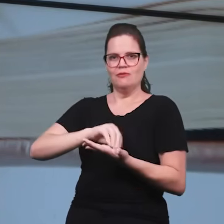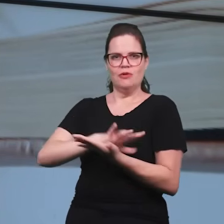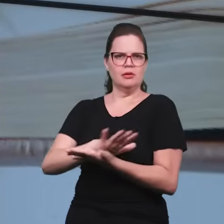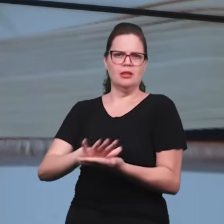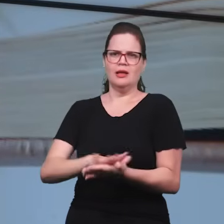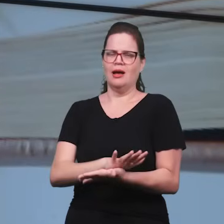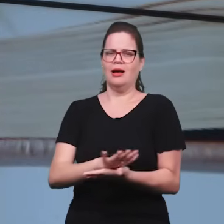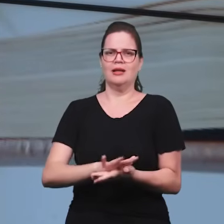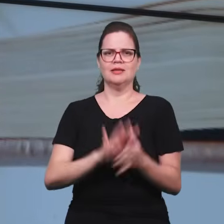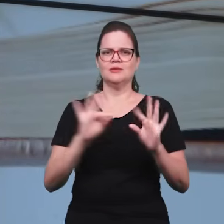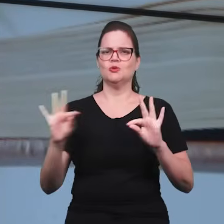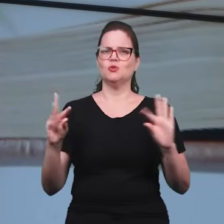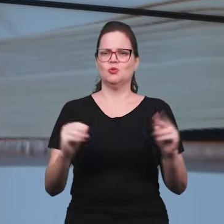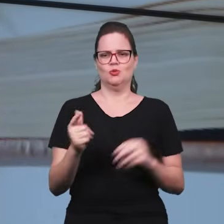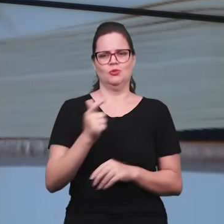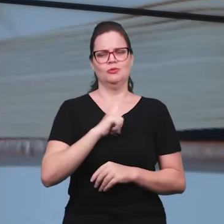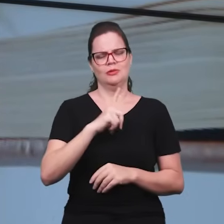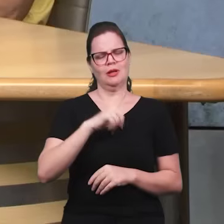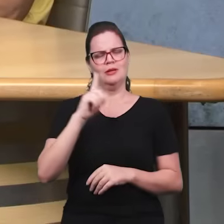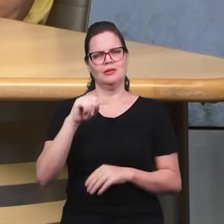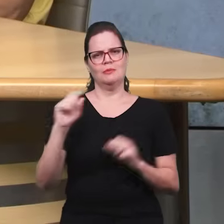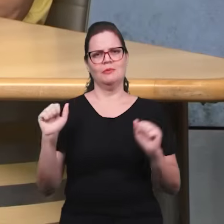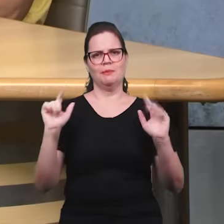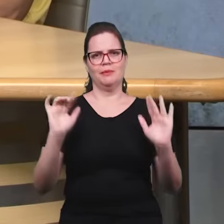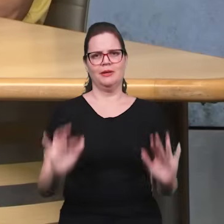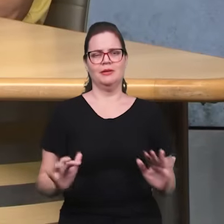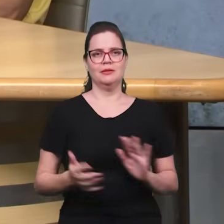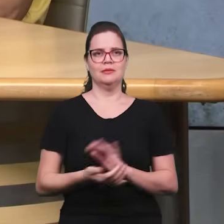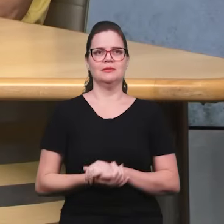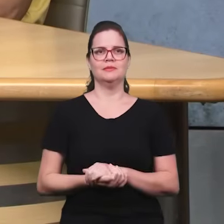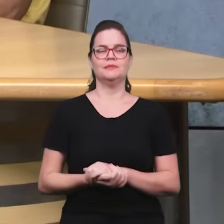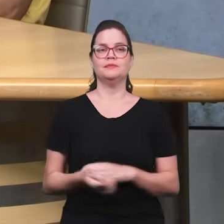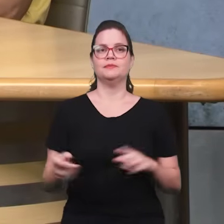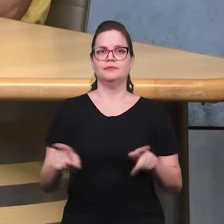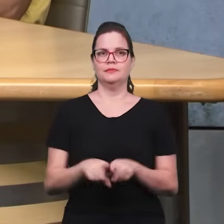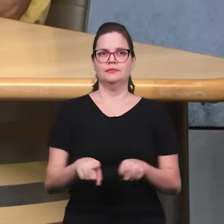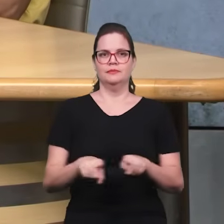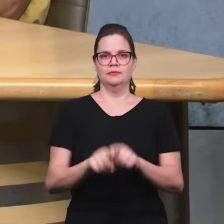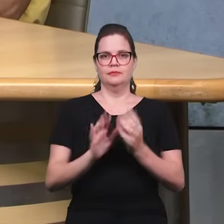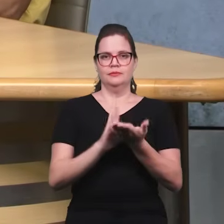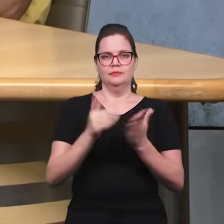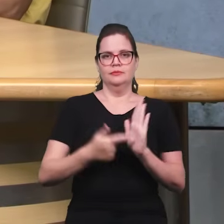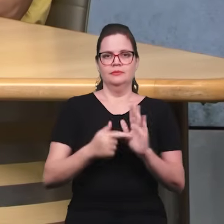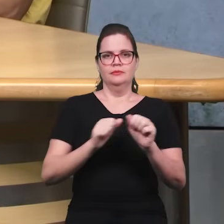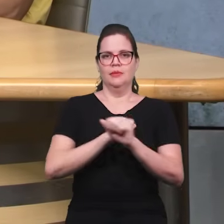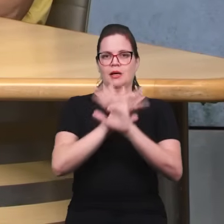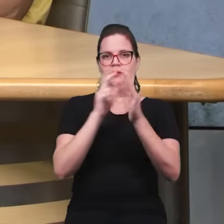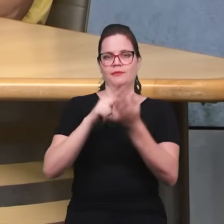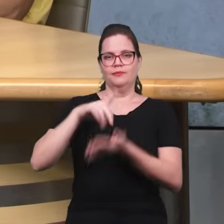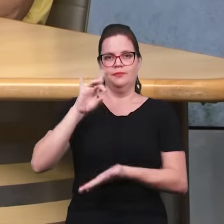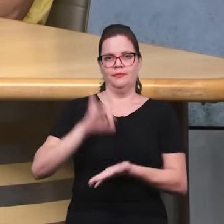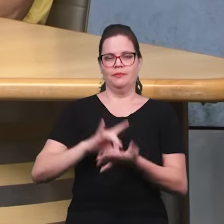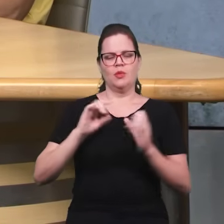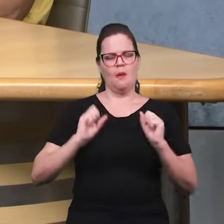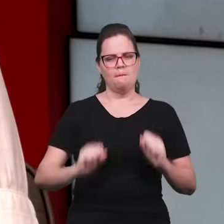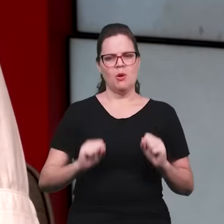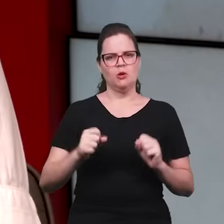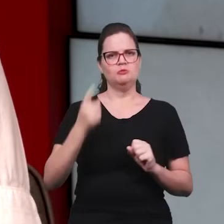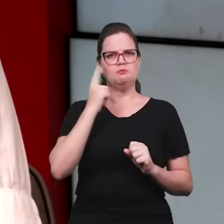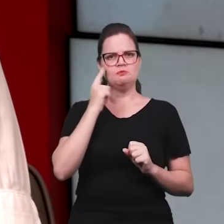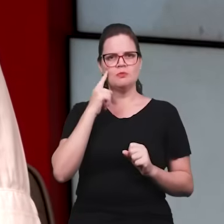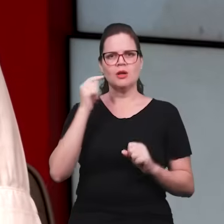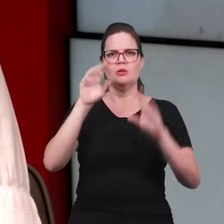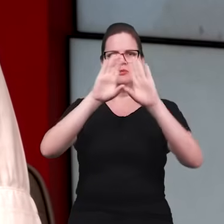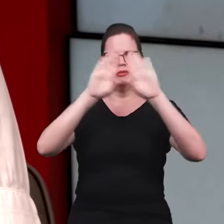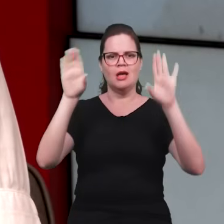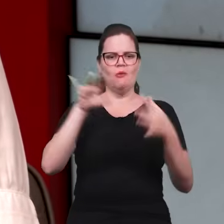faltar, né? Isso é uma bênção que nós vivemos. E a palavra de Deus, ela é verdade, né? E pode passar os céus e a terra, mas a